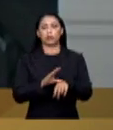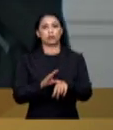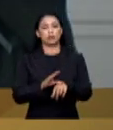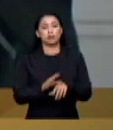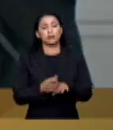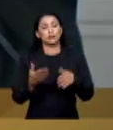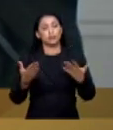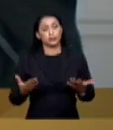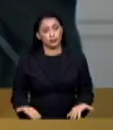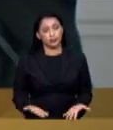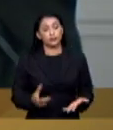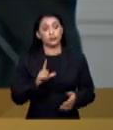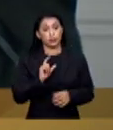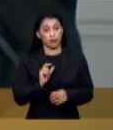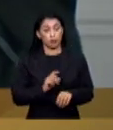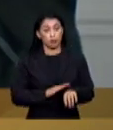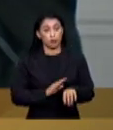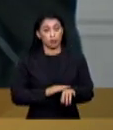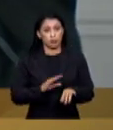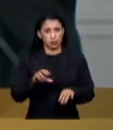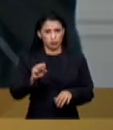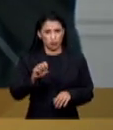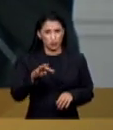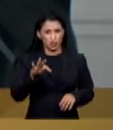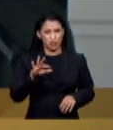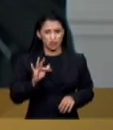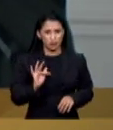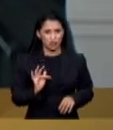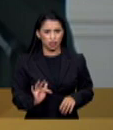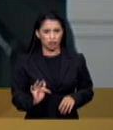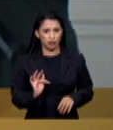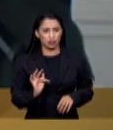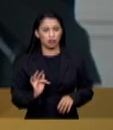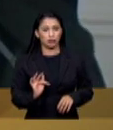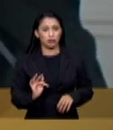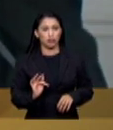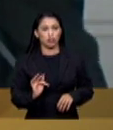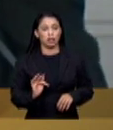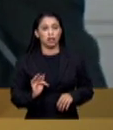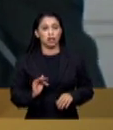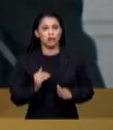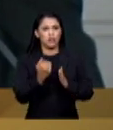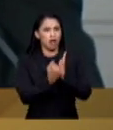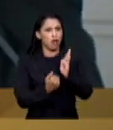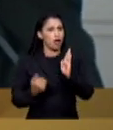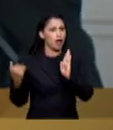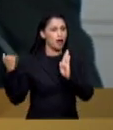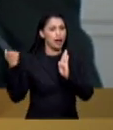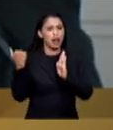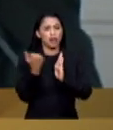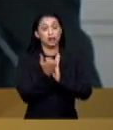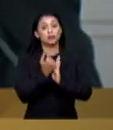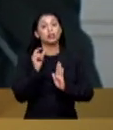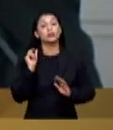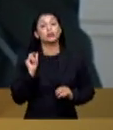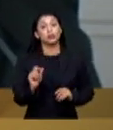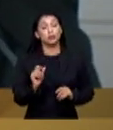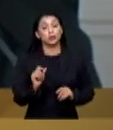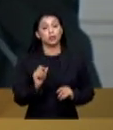Um momento em que o Supremo Tribunal Federal avançou no sentido de que